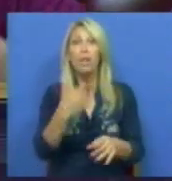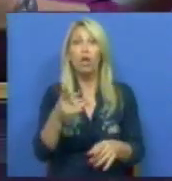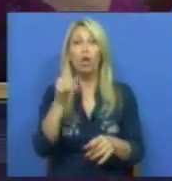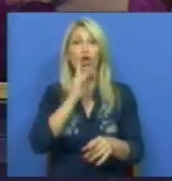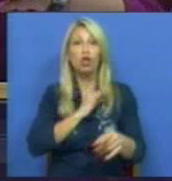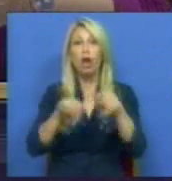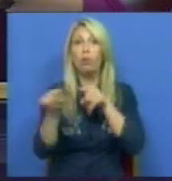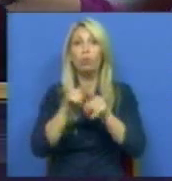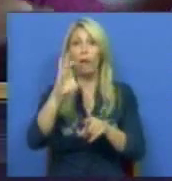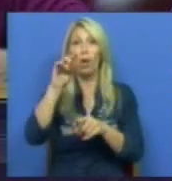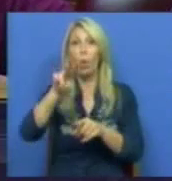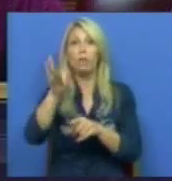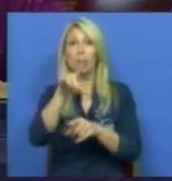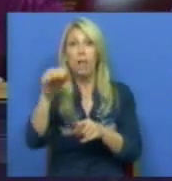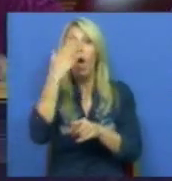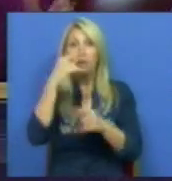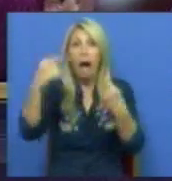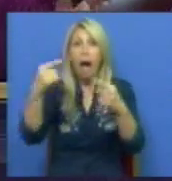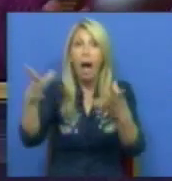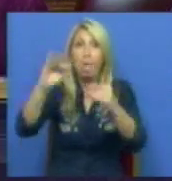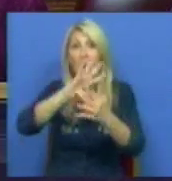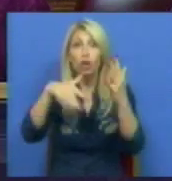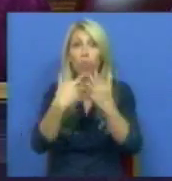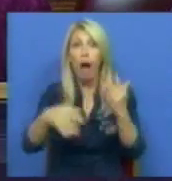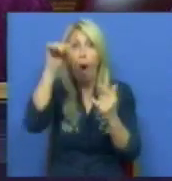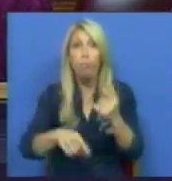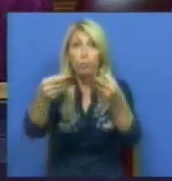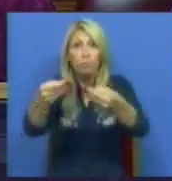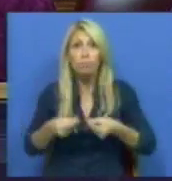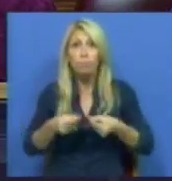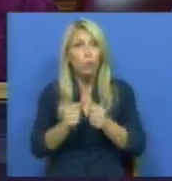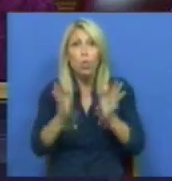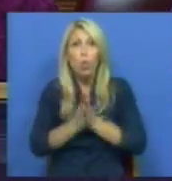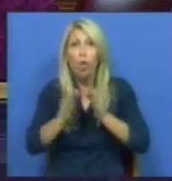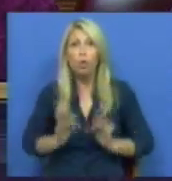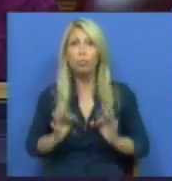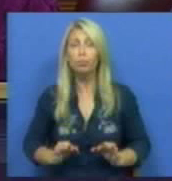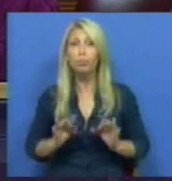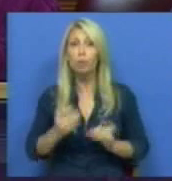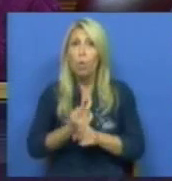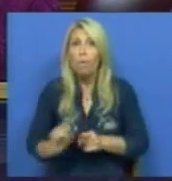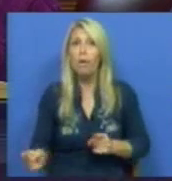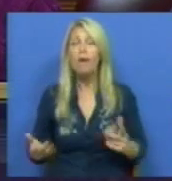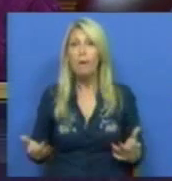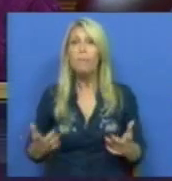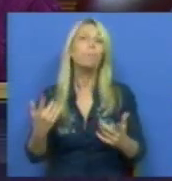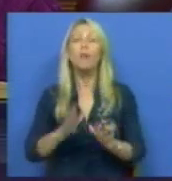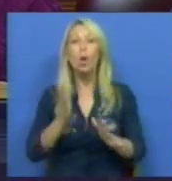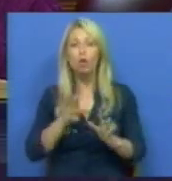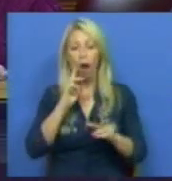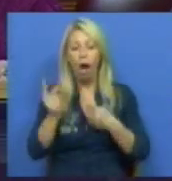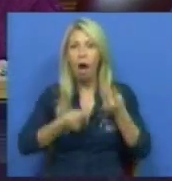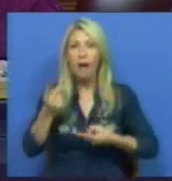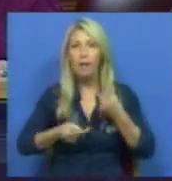mapas todos, se eles existam, sejam distribuídos quanto antes. Eu tive já o prazer de analisar o primeiro mapa que a Sra.